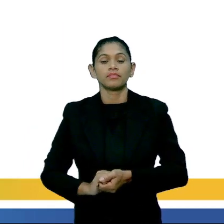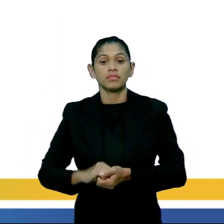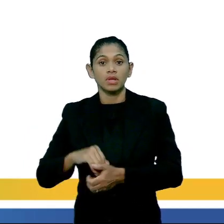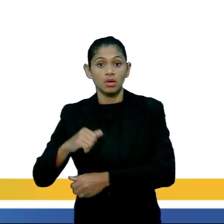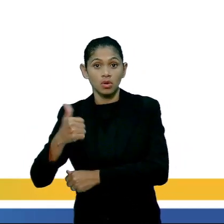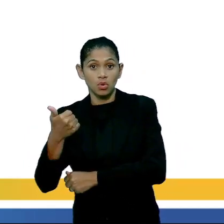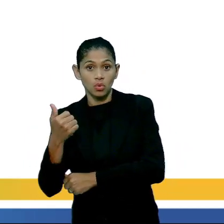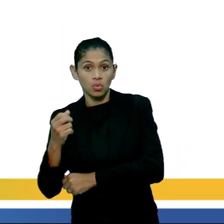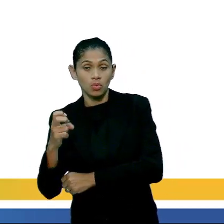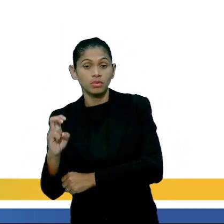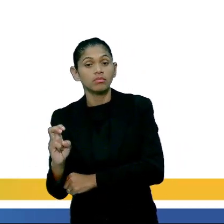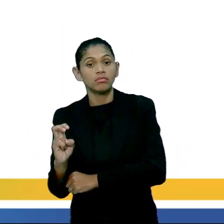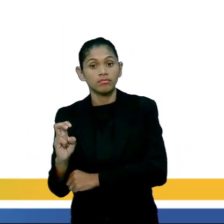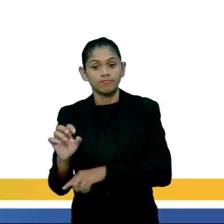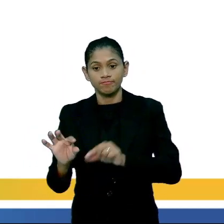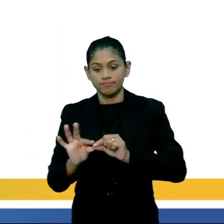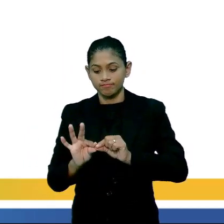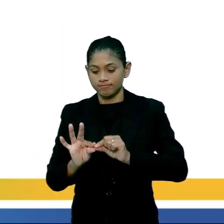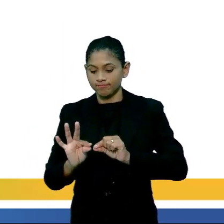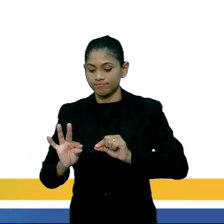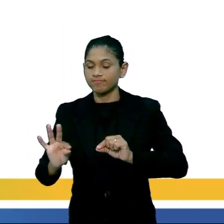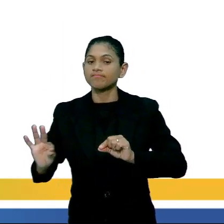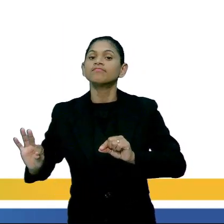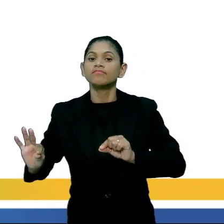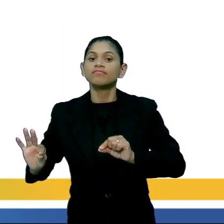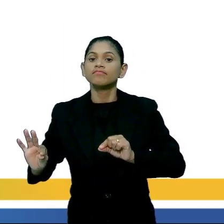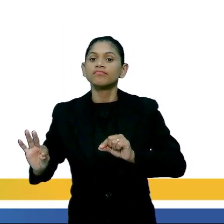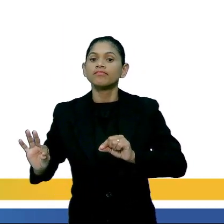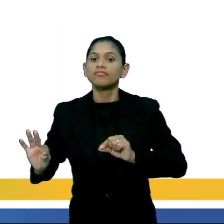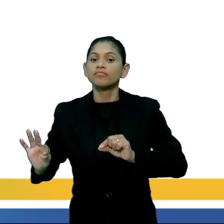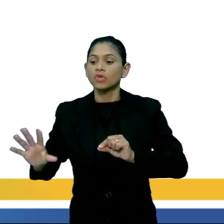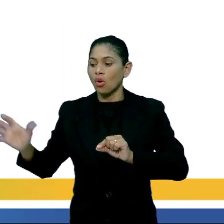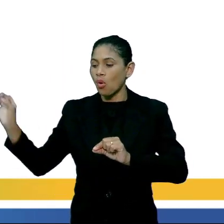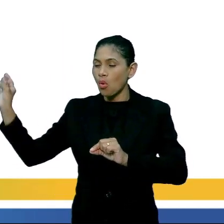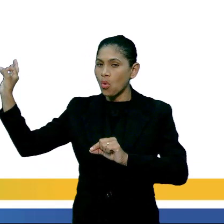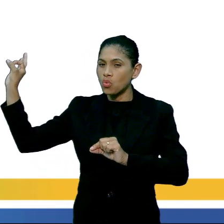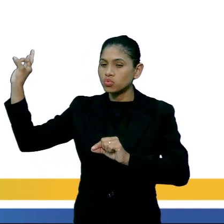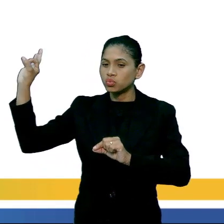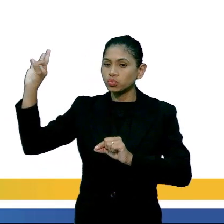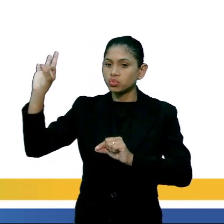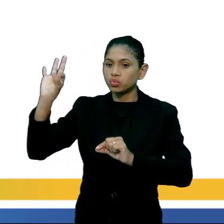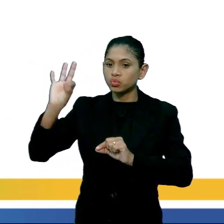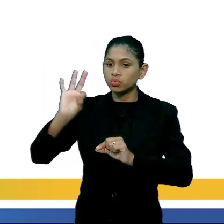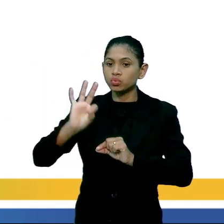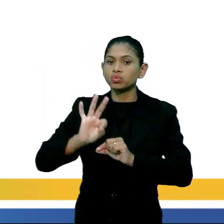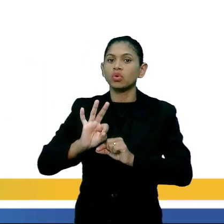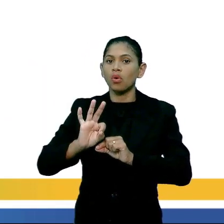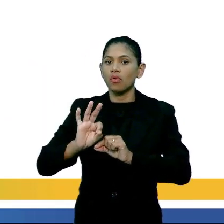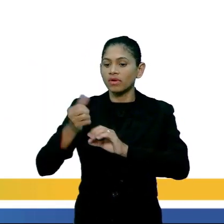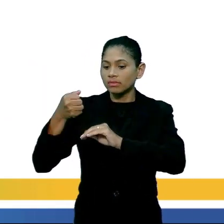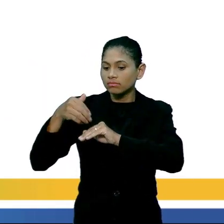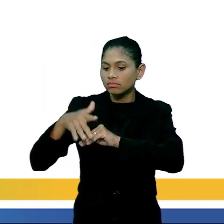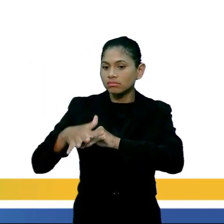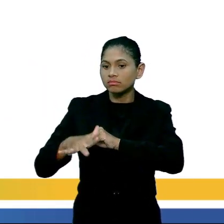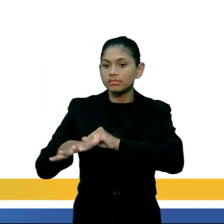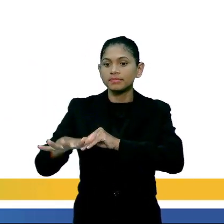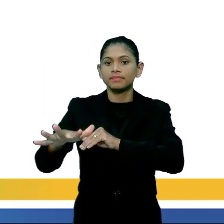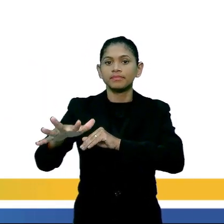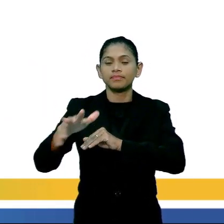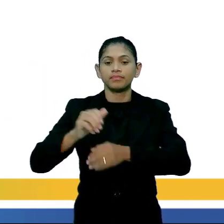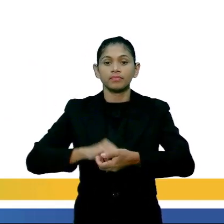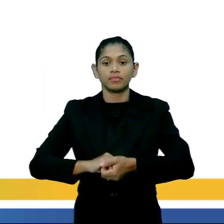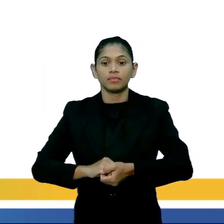15 é a medida que o Sol vai projetar. E o 30 graus, que nós vemos